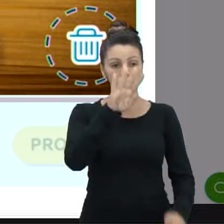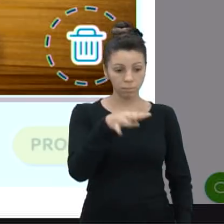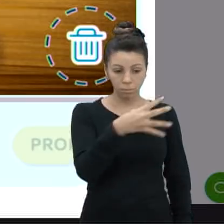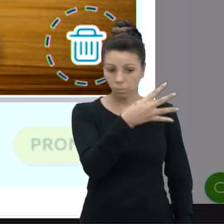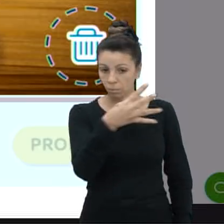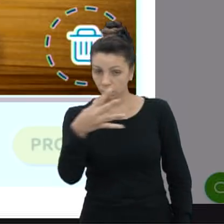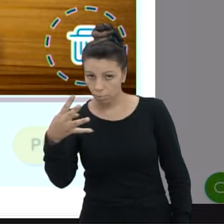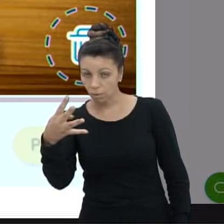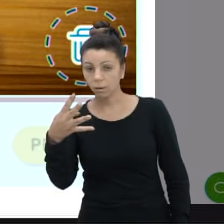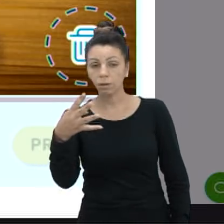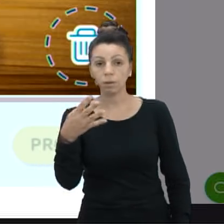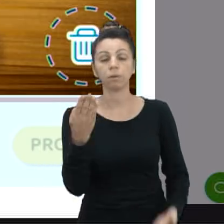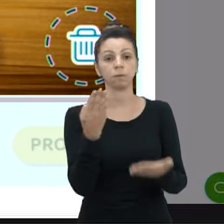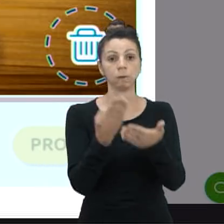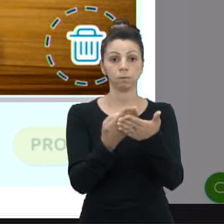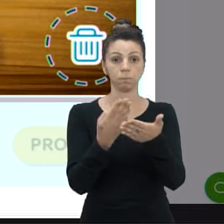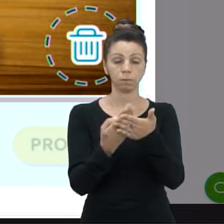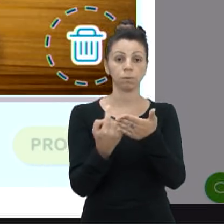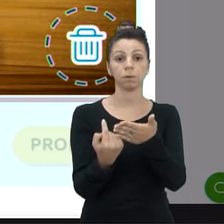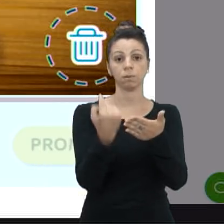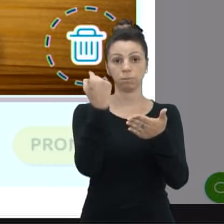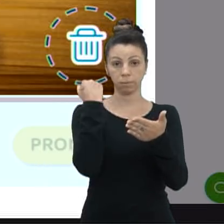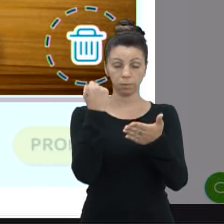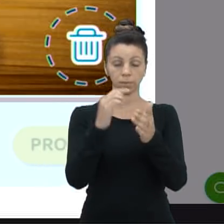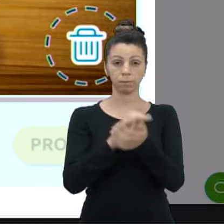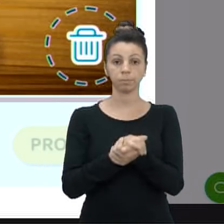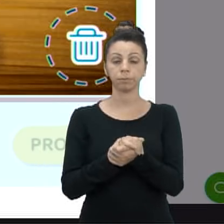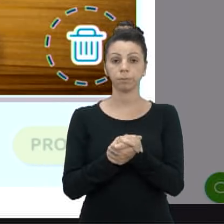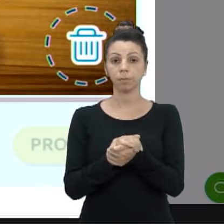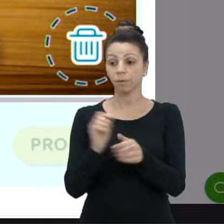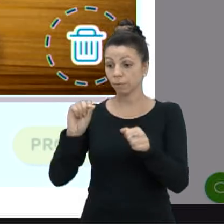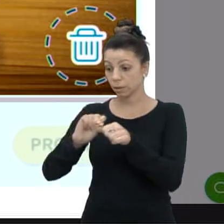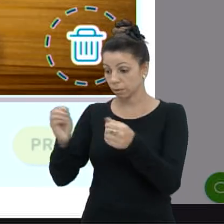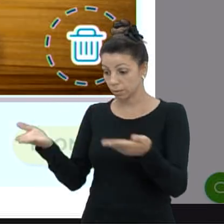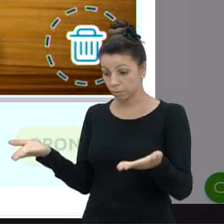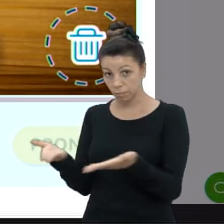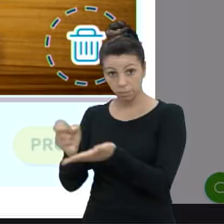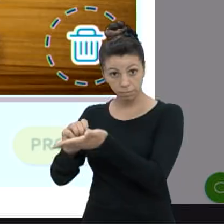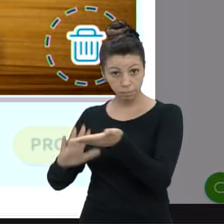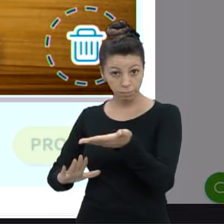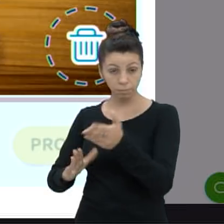trabalhou na última aula para realizar a atividade de agora. Então,